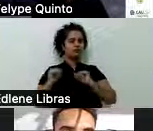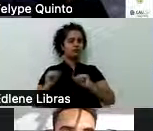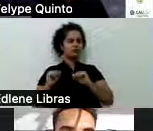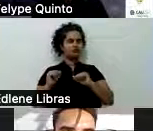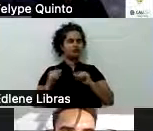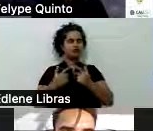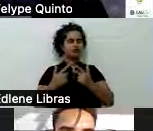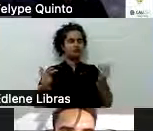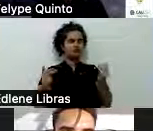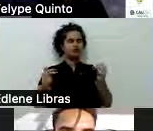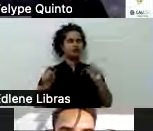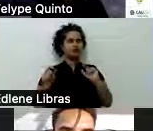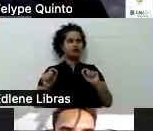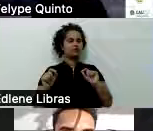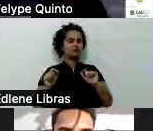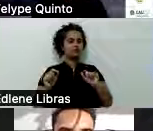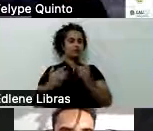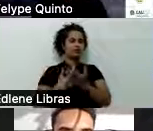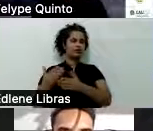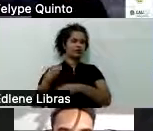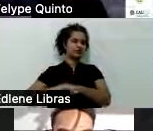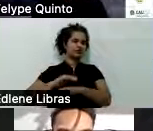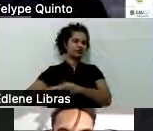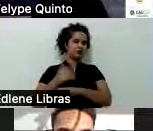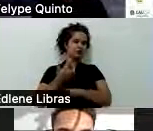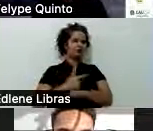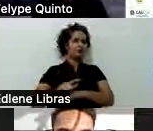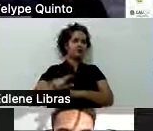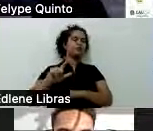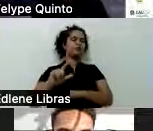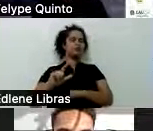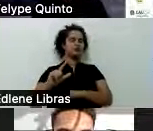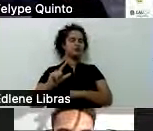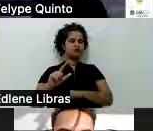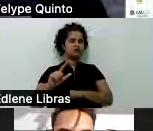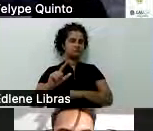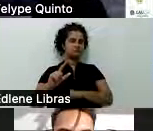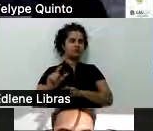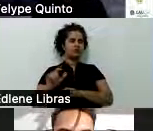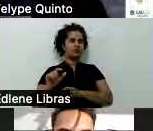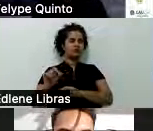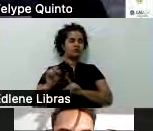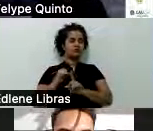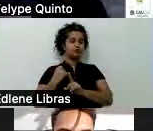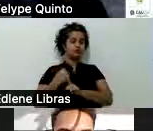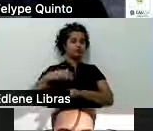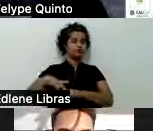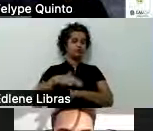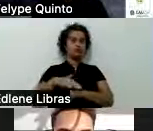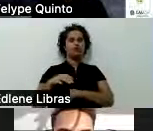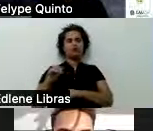também que são iniciadas por outras organizações da sociedade civil, como